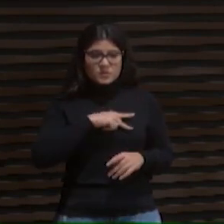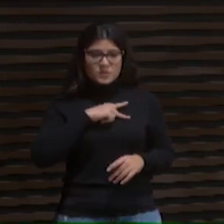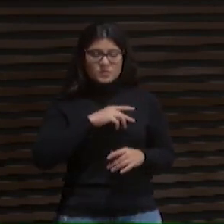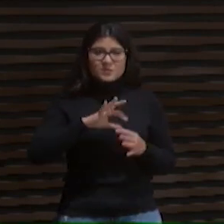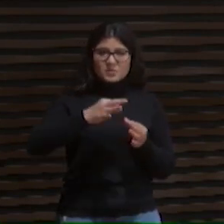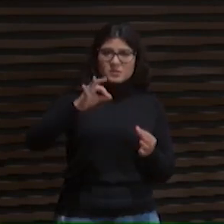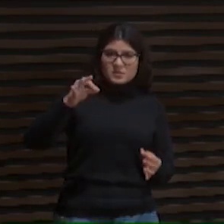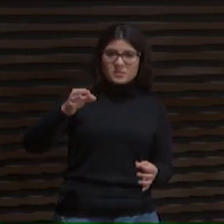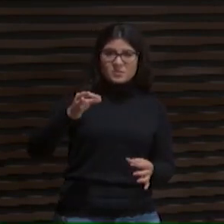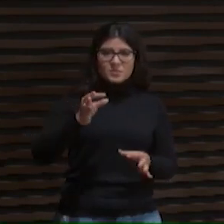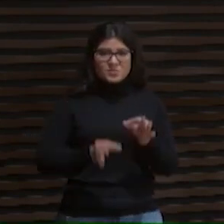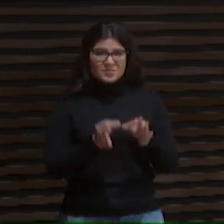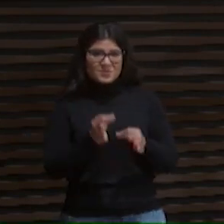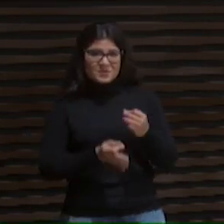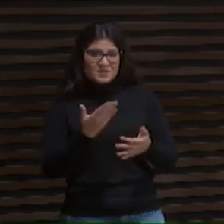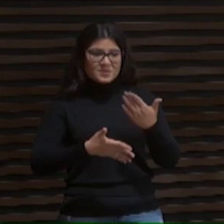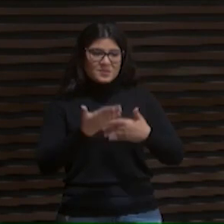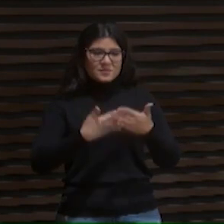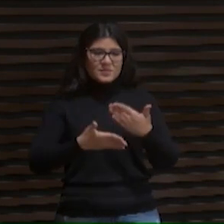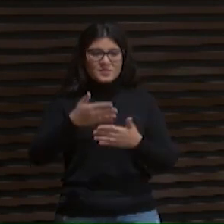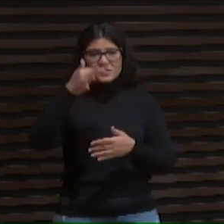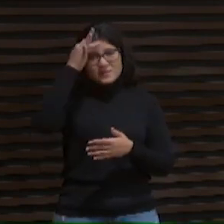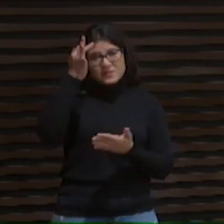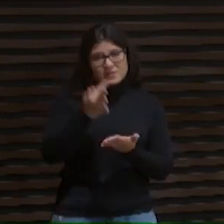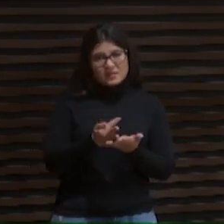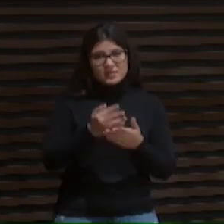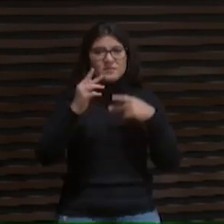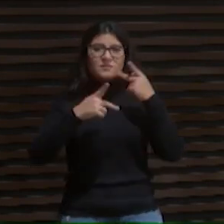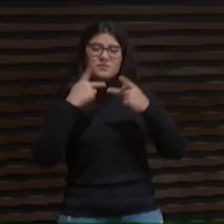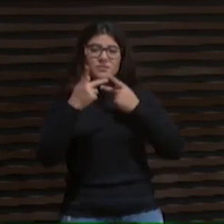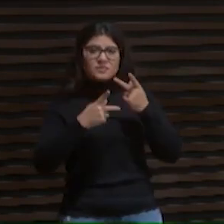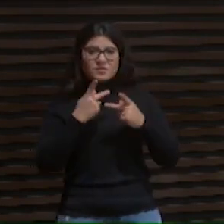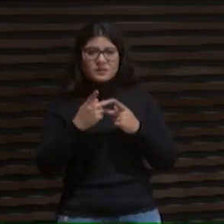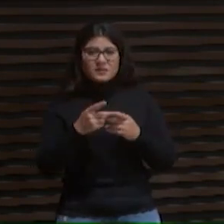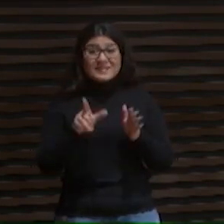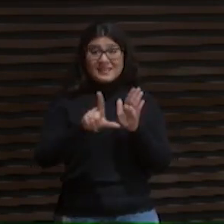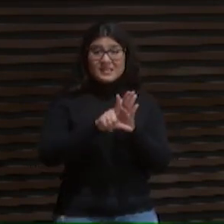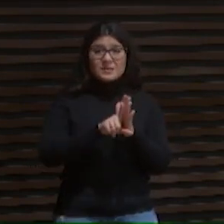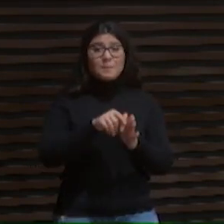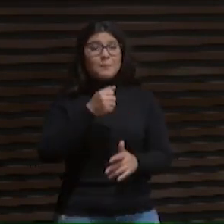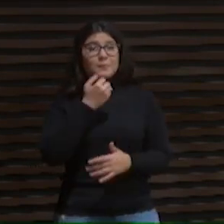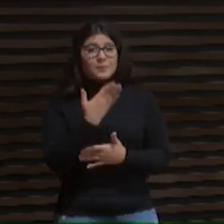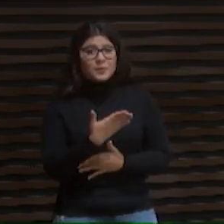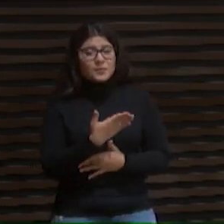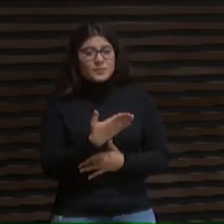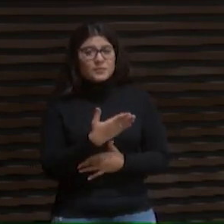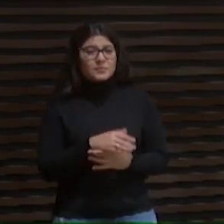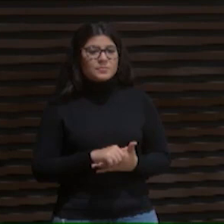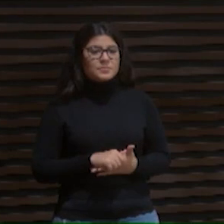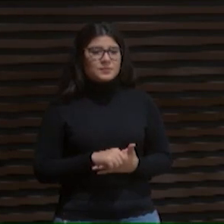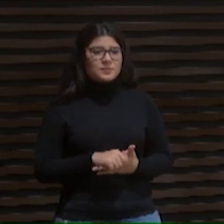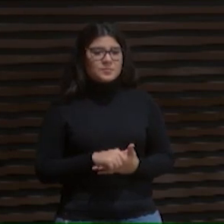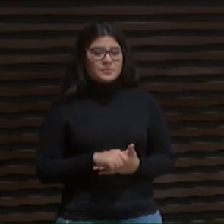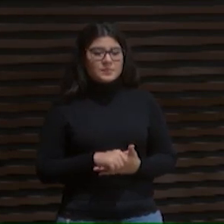justificação pela fé. Ele diz que a lei é boa, a lei, por